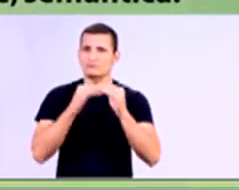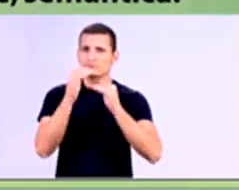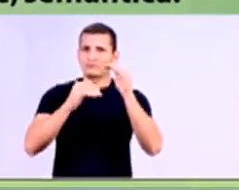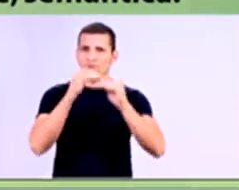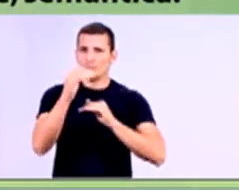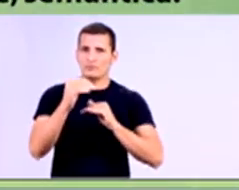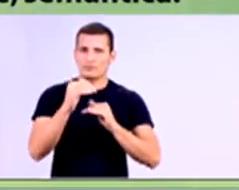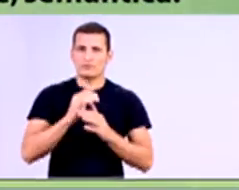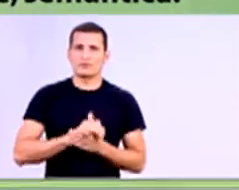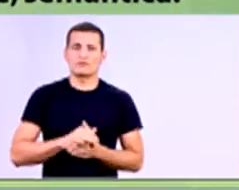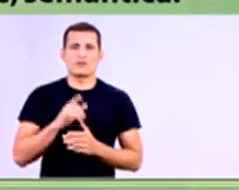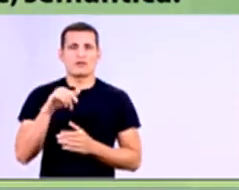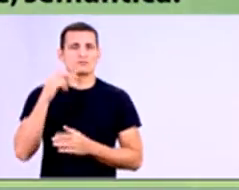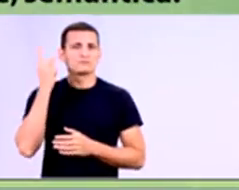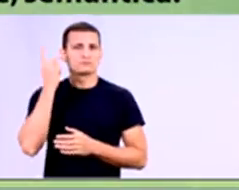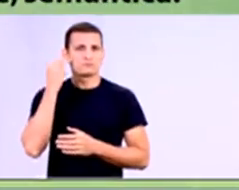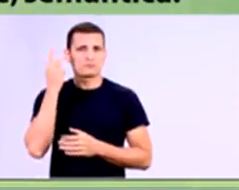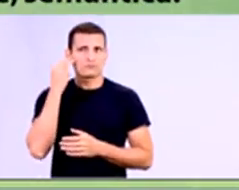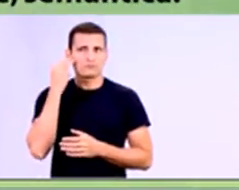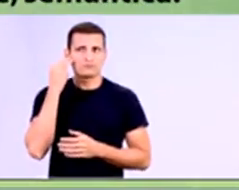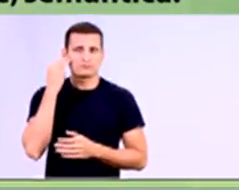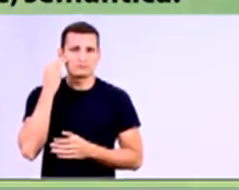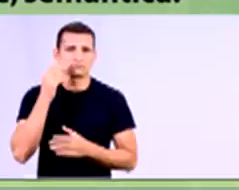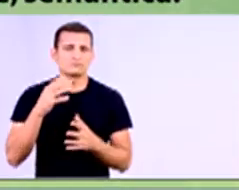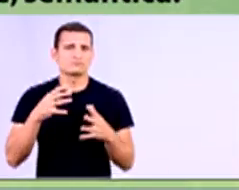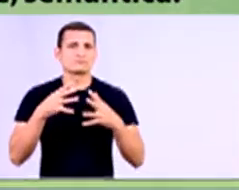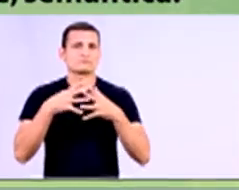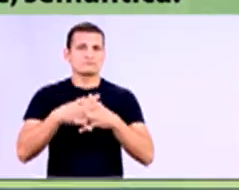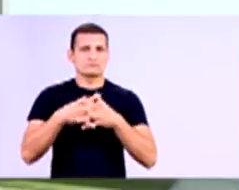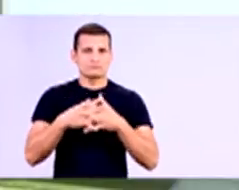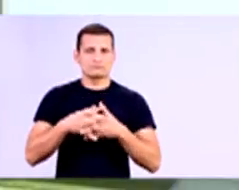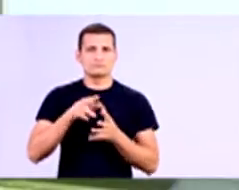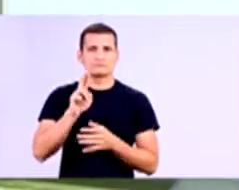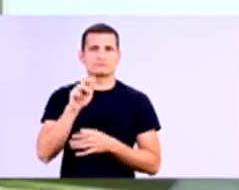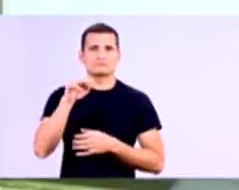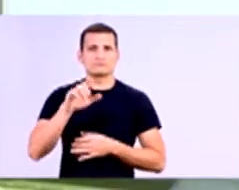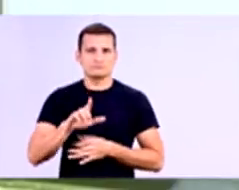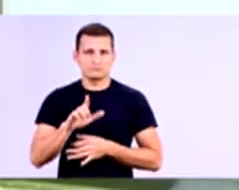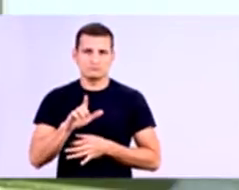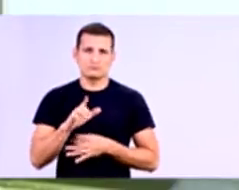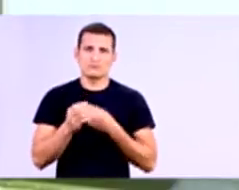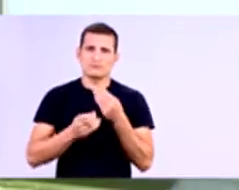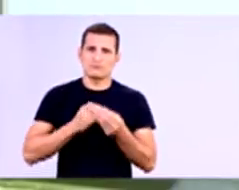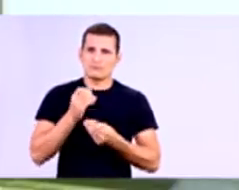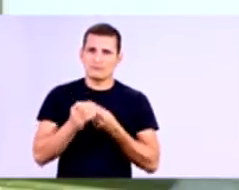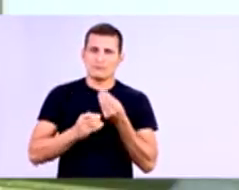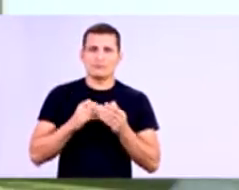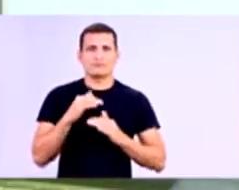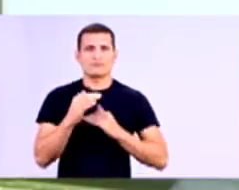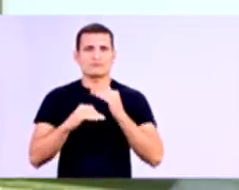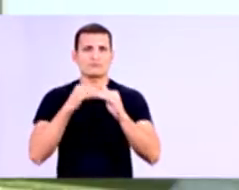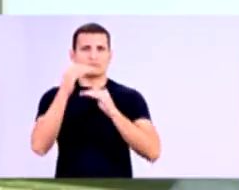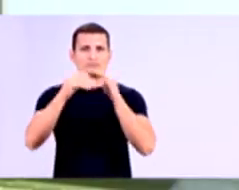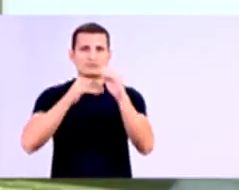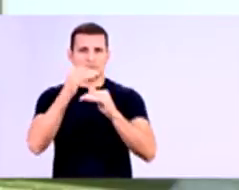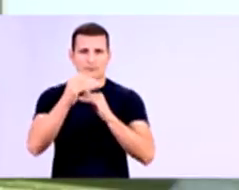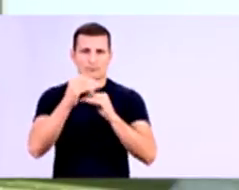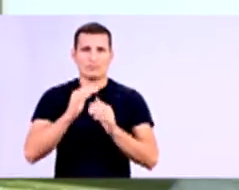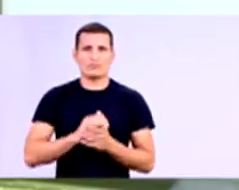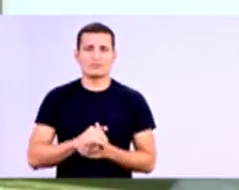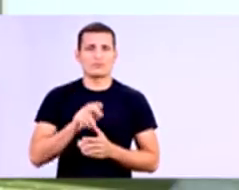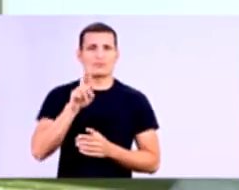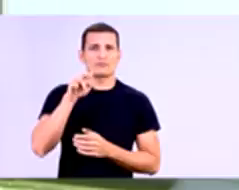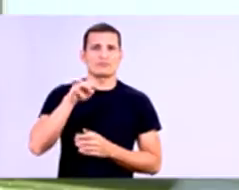desenvolvimento, tá? É muito comum estarem confundindo a UML como uma forma de desenvolver. Na